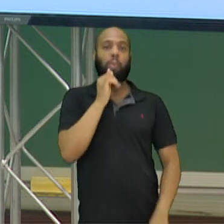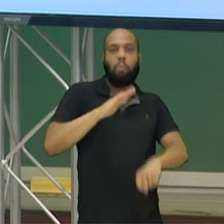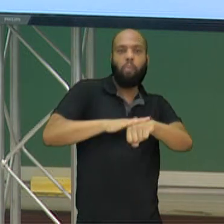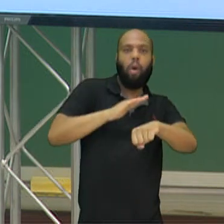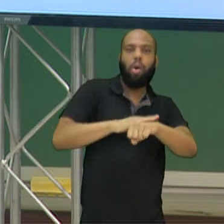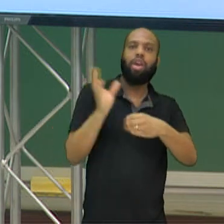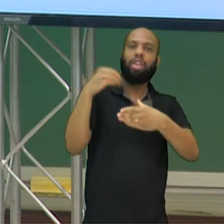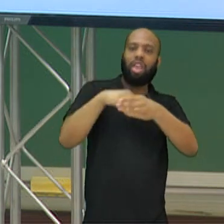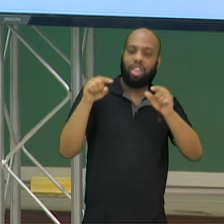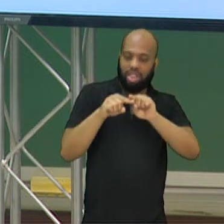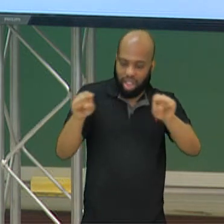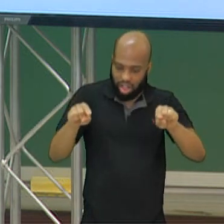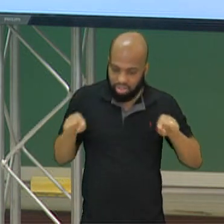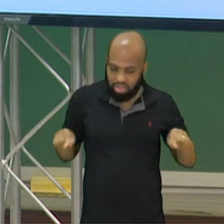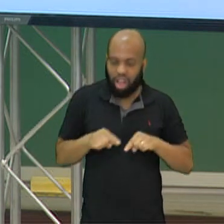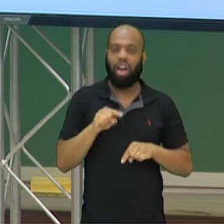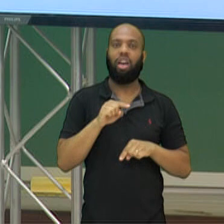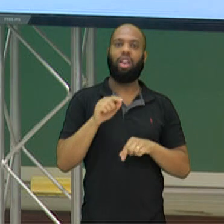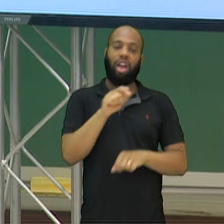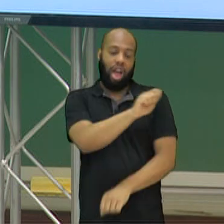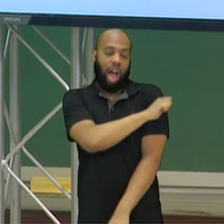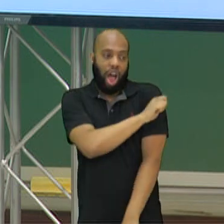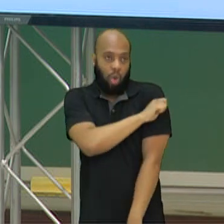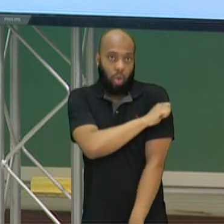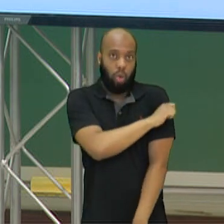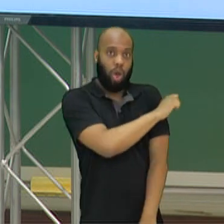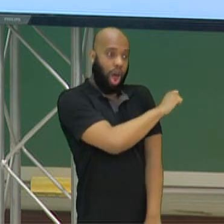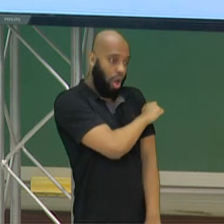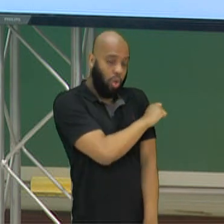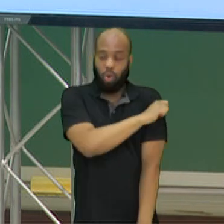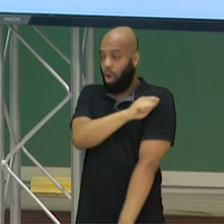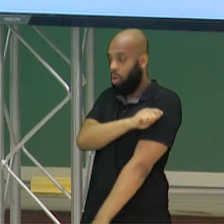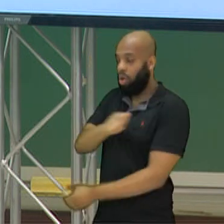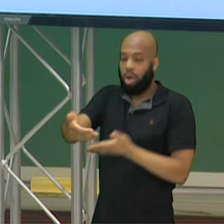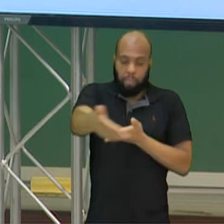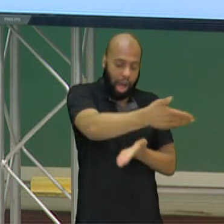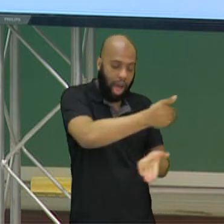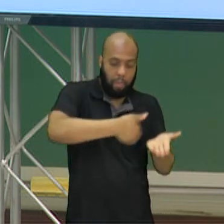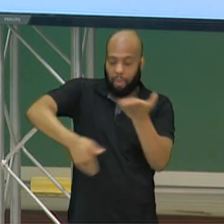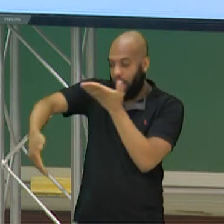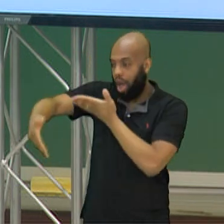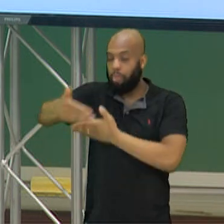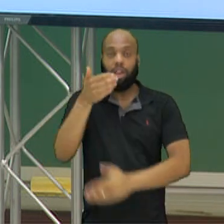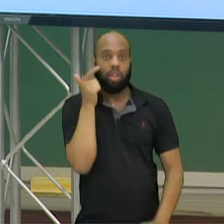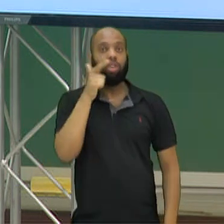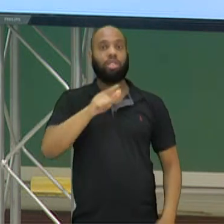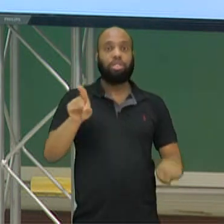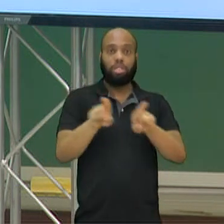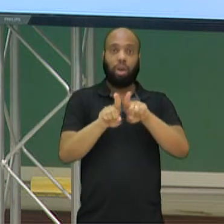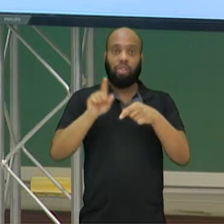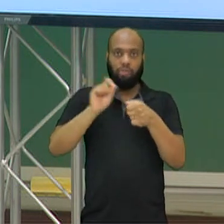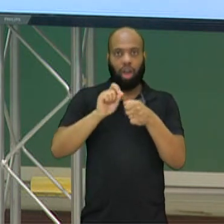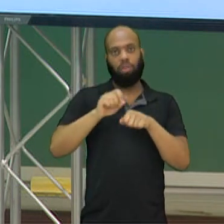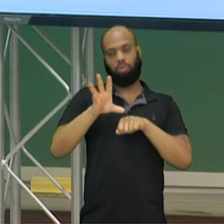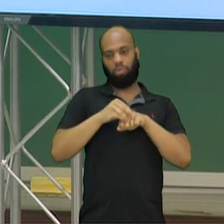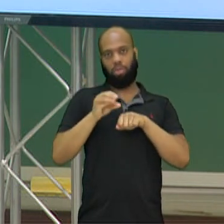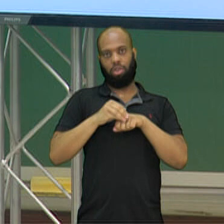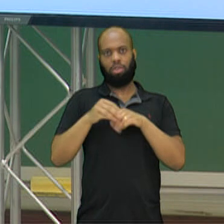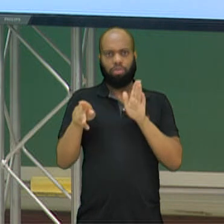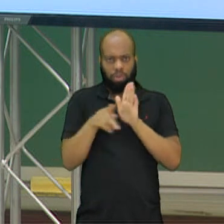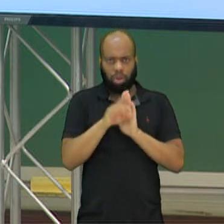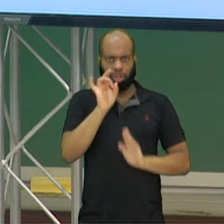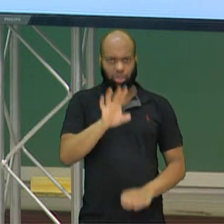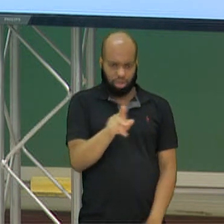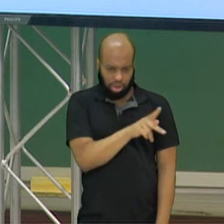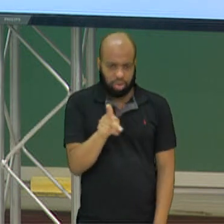outro a responder, o professor intervindo, nós temos o quê? A produção do conhecimento. Não o conhecimento do professor,